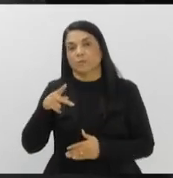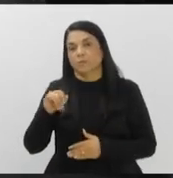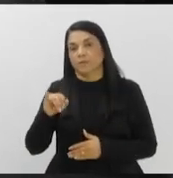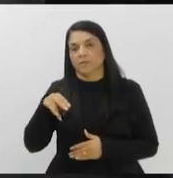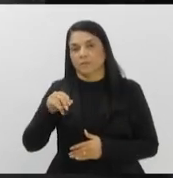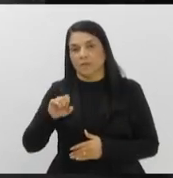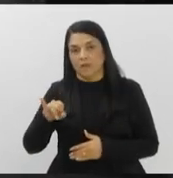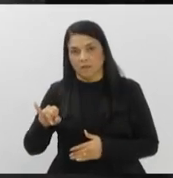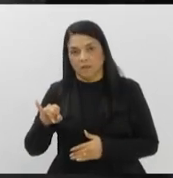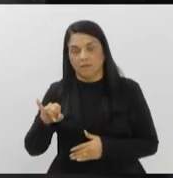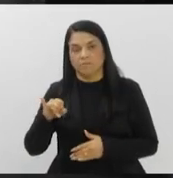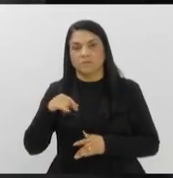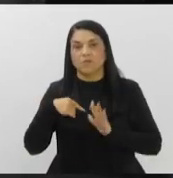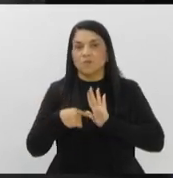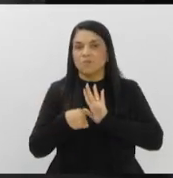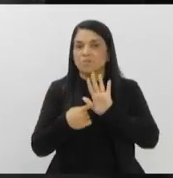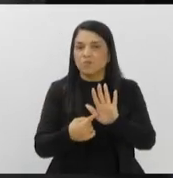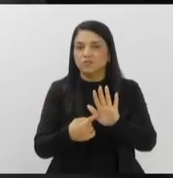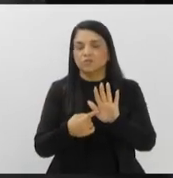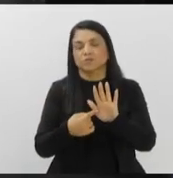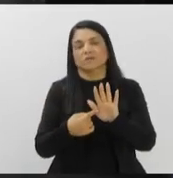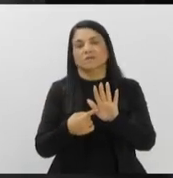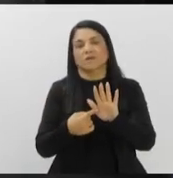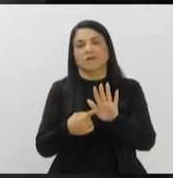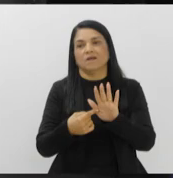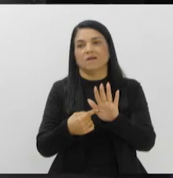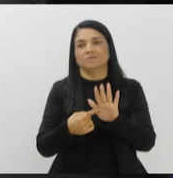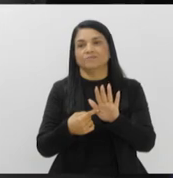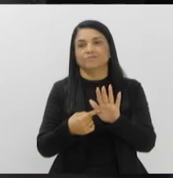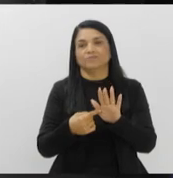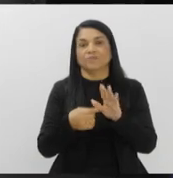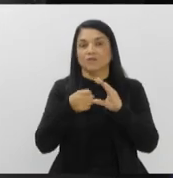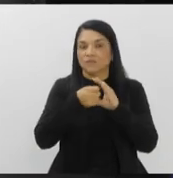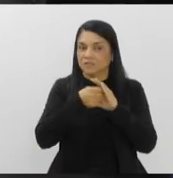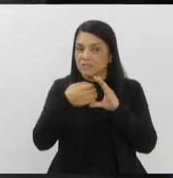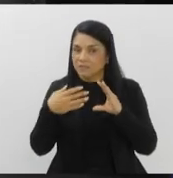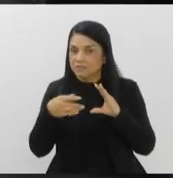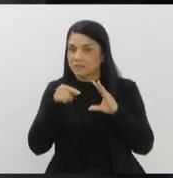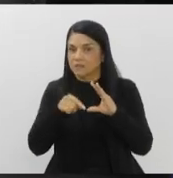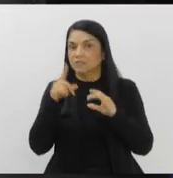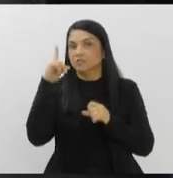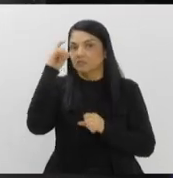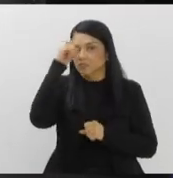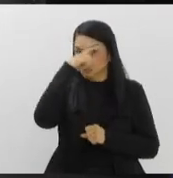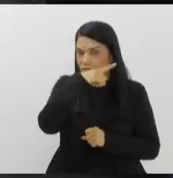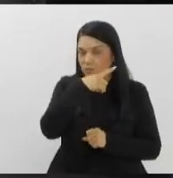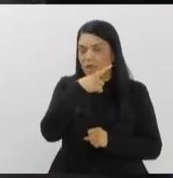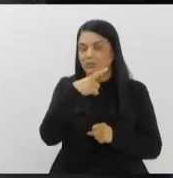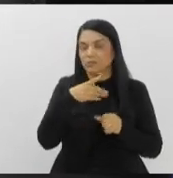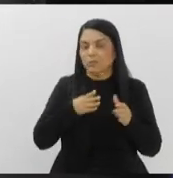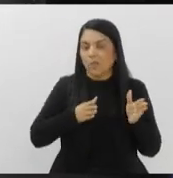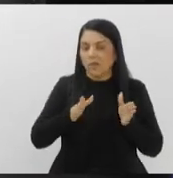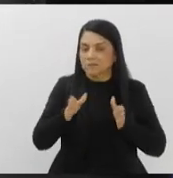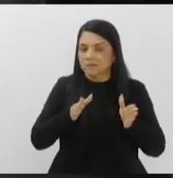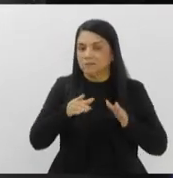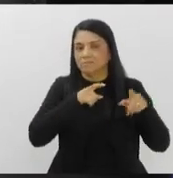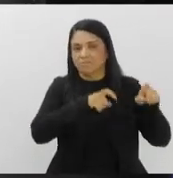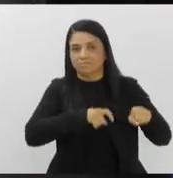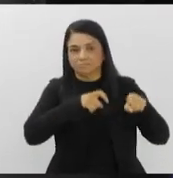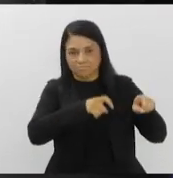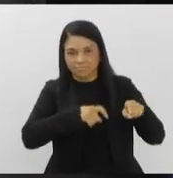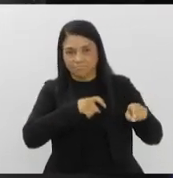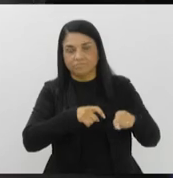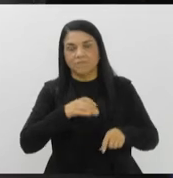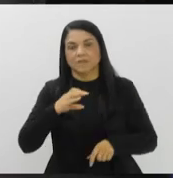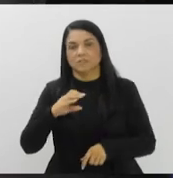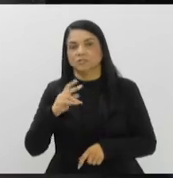destacar e evidenciar que esse critério tem, digamos, dificultado um pouco o acesso dos agricultores às chamadas